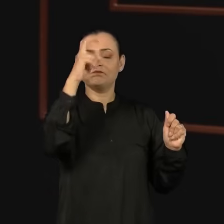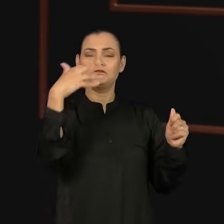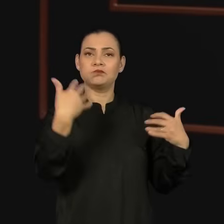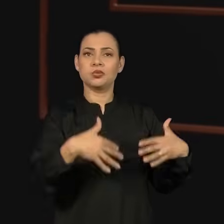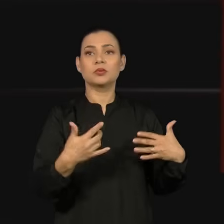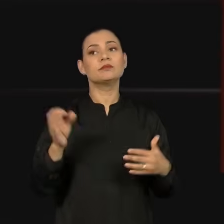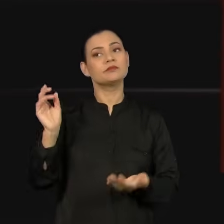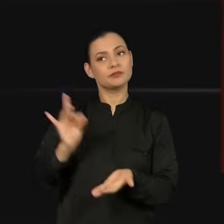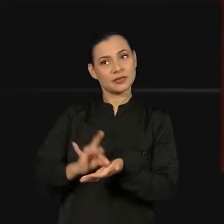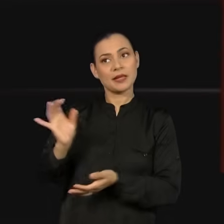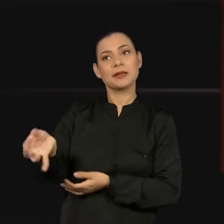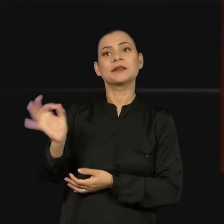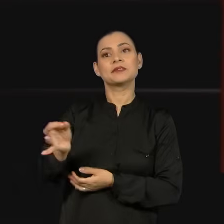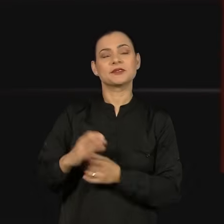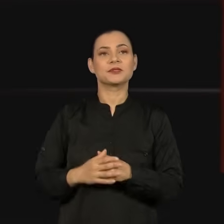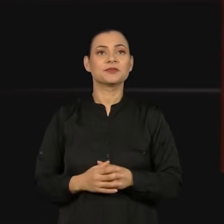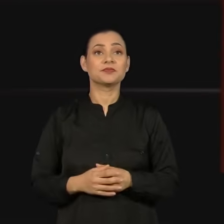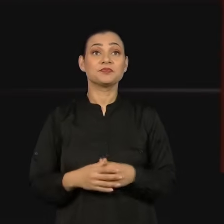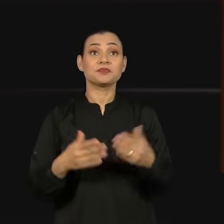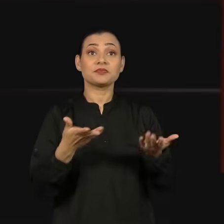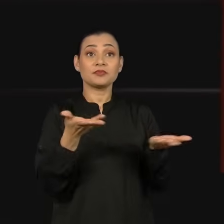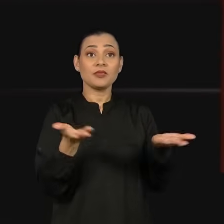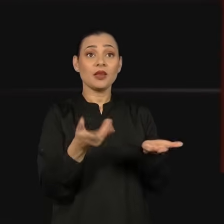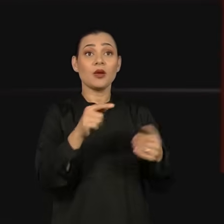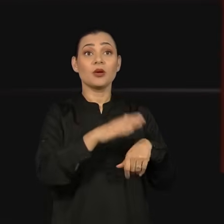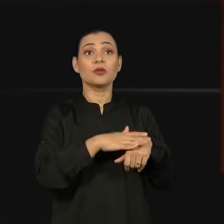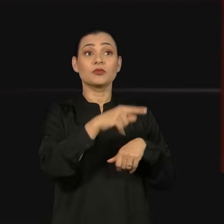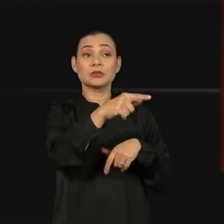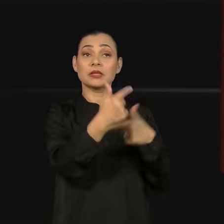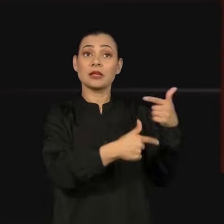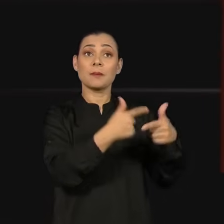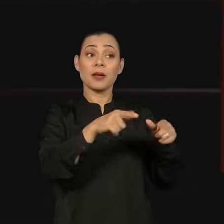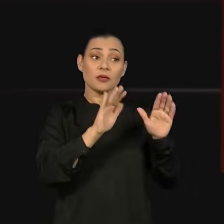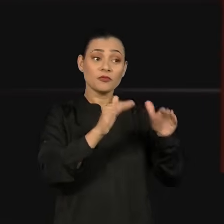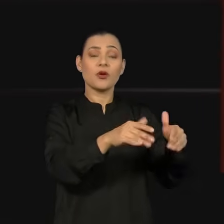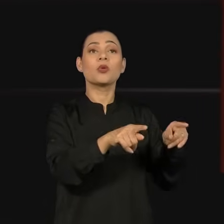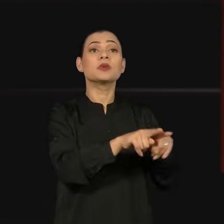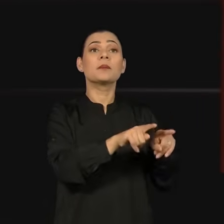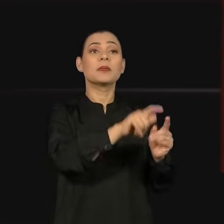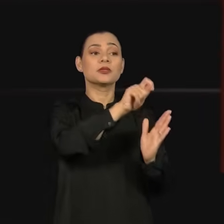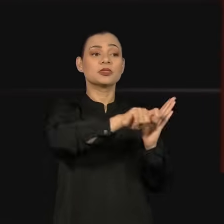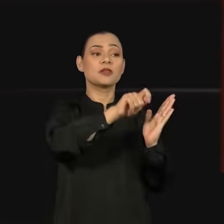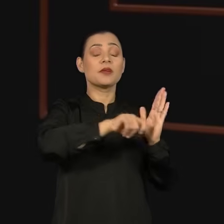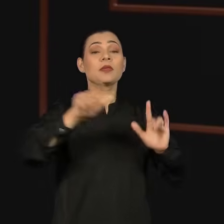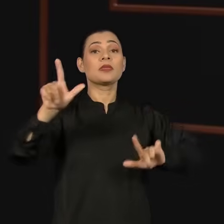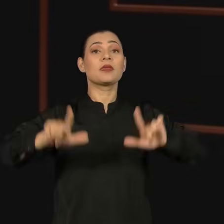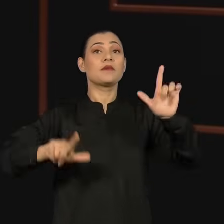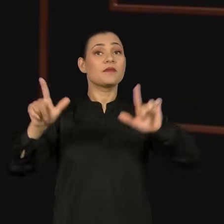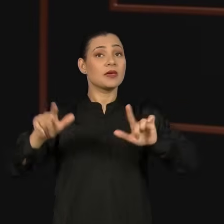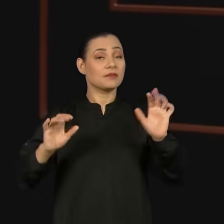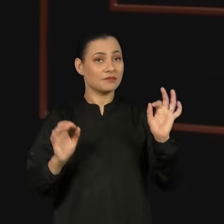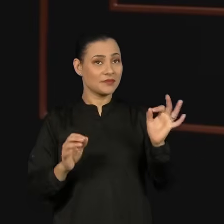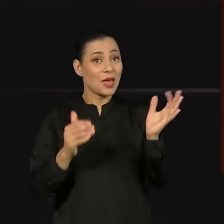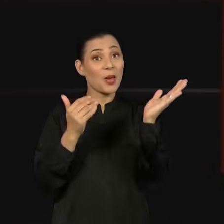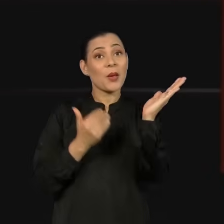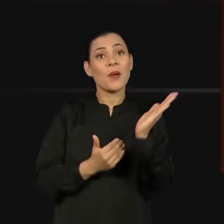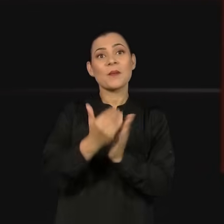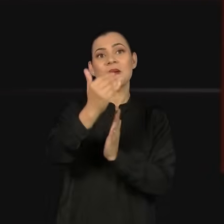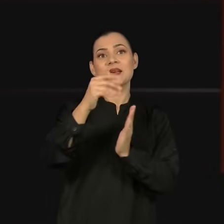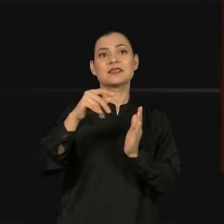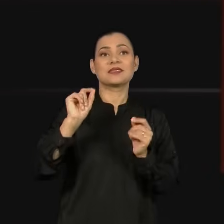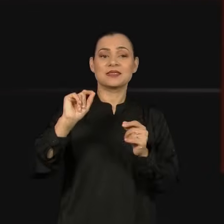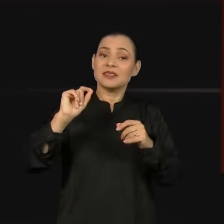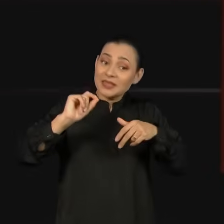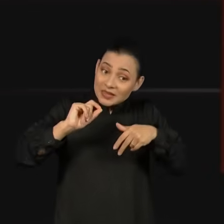certeza. Agora, você acabou dedicando boa parte do seu tempo escrevendo roteiros para a TV, né? Aí começa a tua história